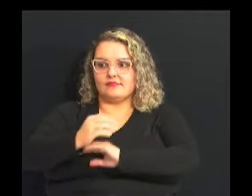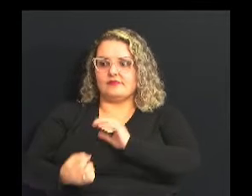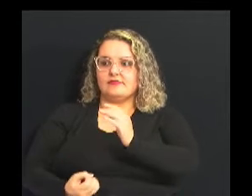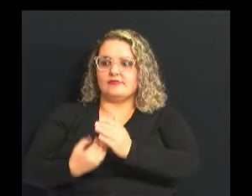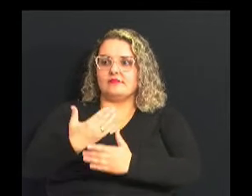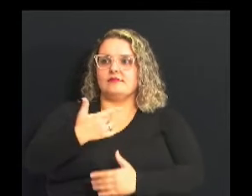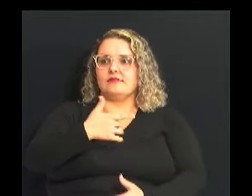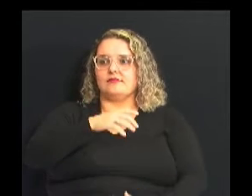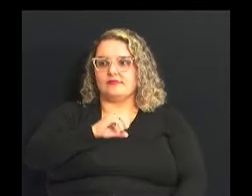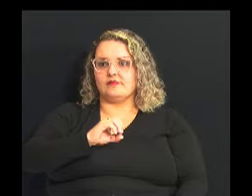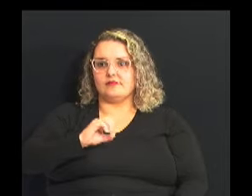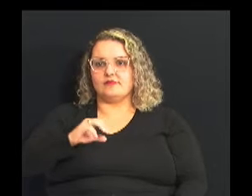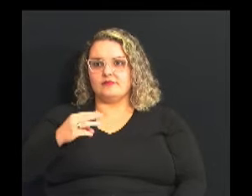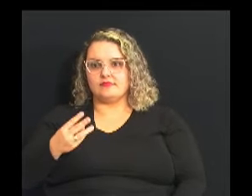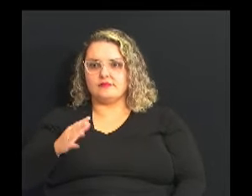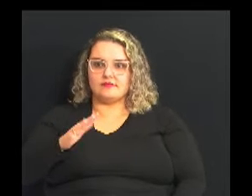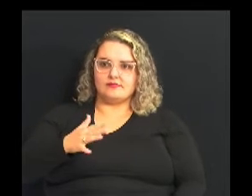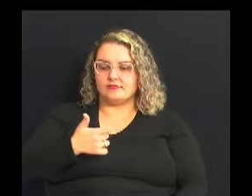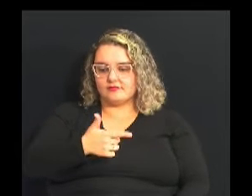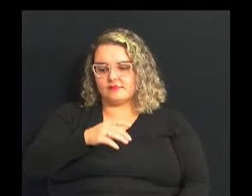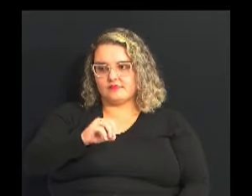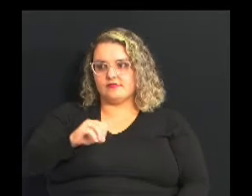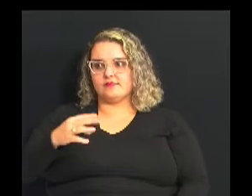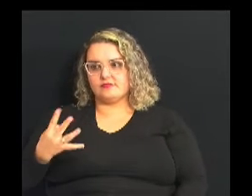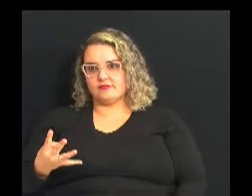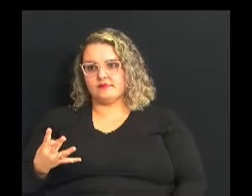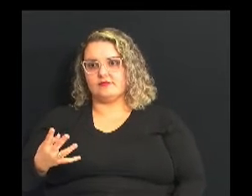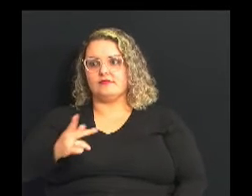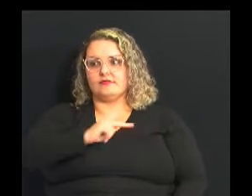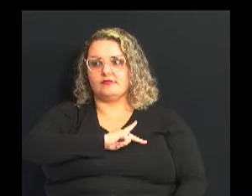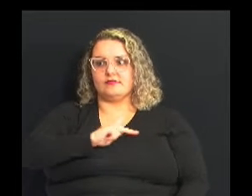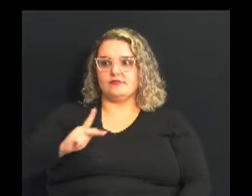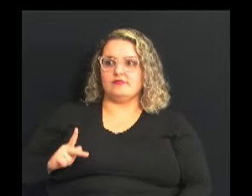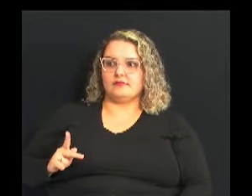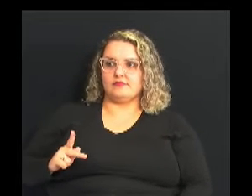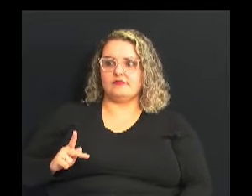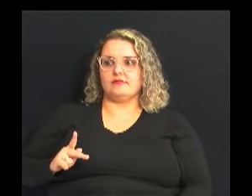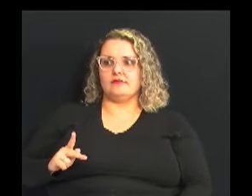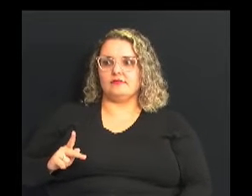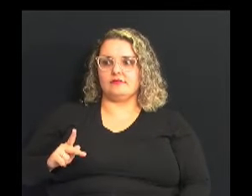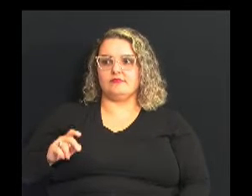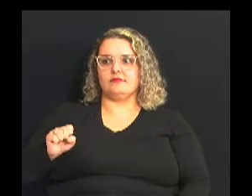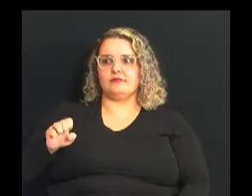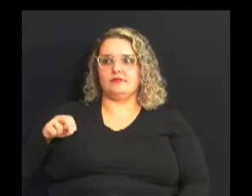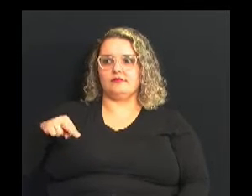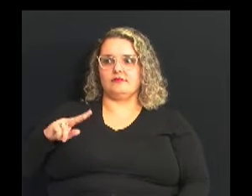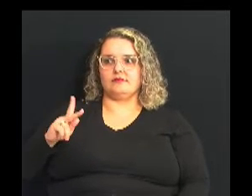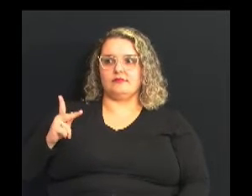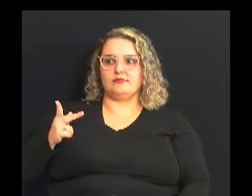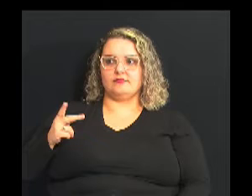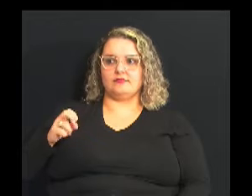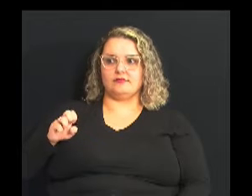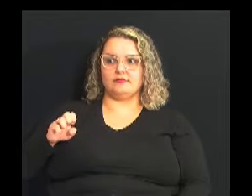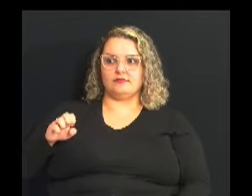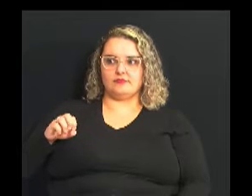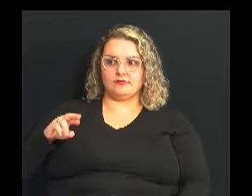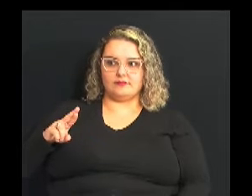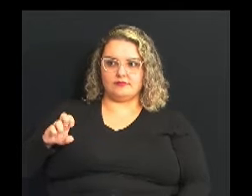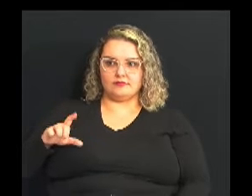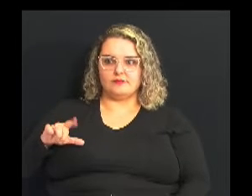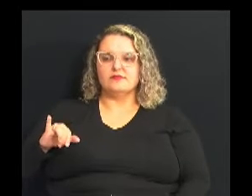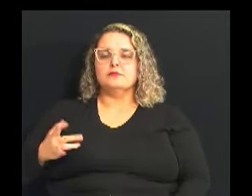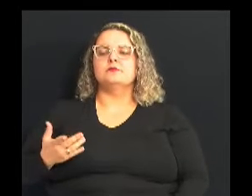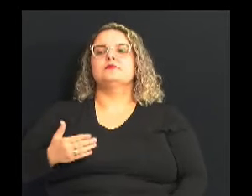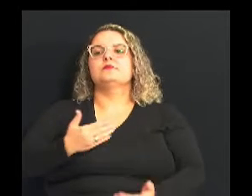2003, 2004, mais ou menos. O presidente era o Signorelli e, na época, ele determina a assessoria de imprensa da casa que começa estudos para implementar